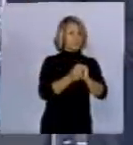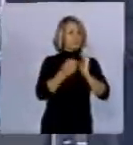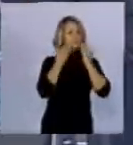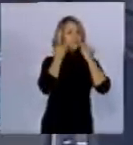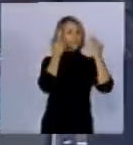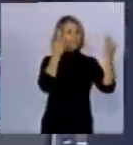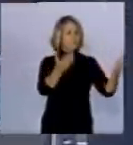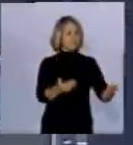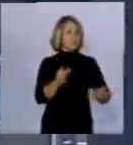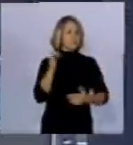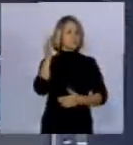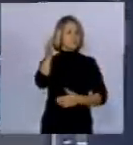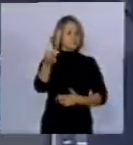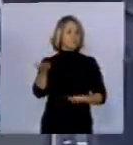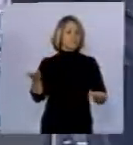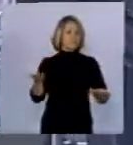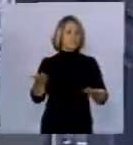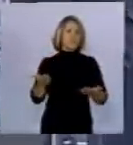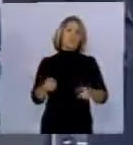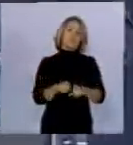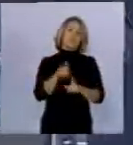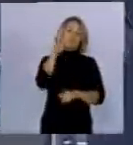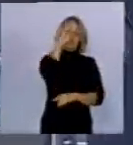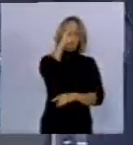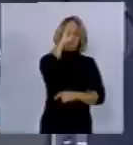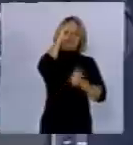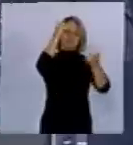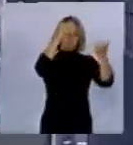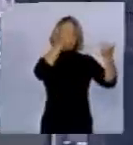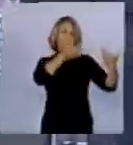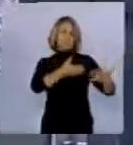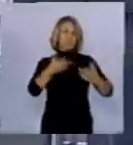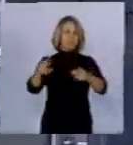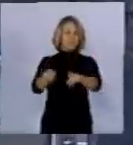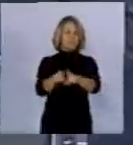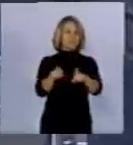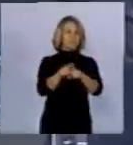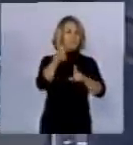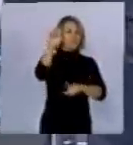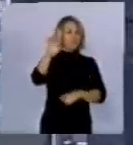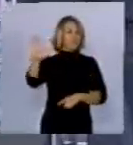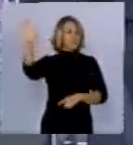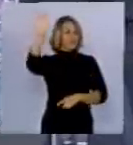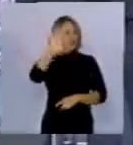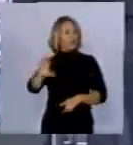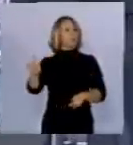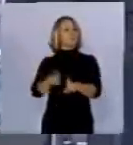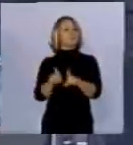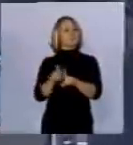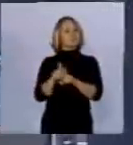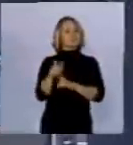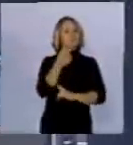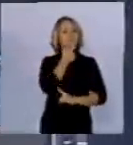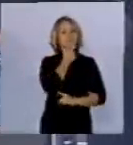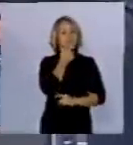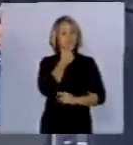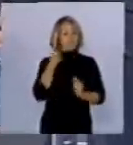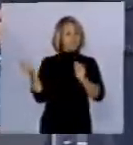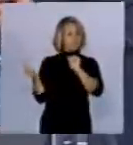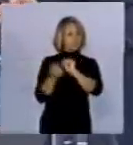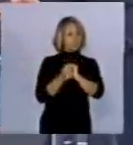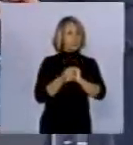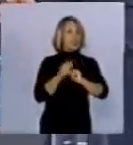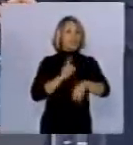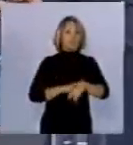apresentado oportunamente eh da mesma forma que a União Europeia também e o Reino Unido também ou seja quando nós